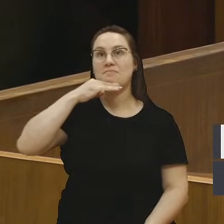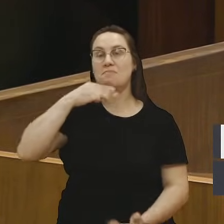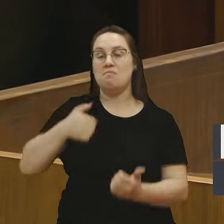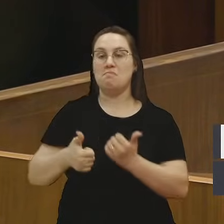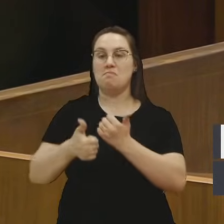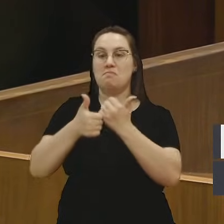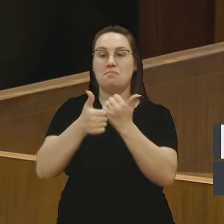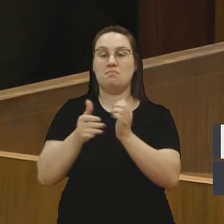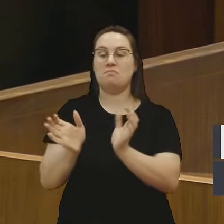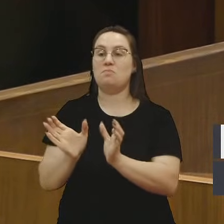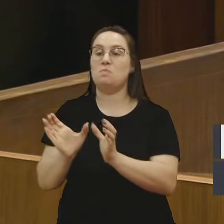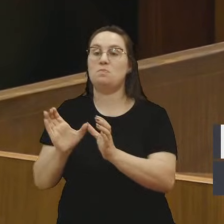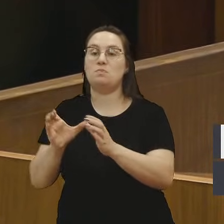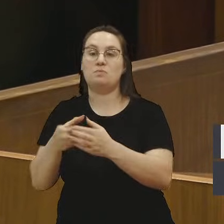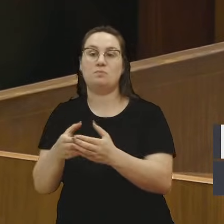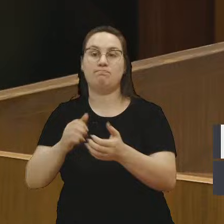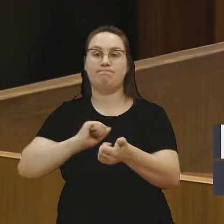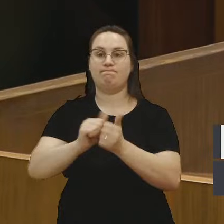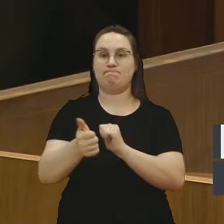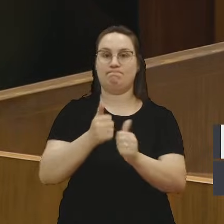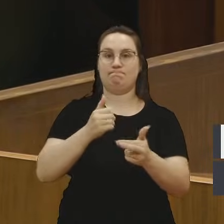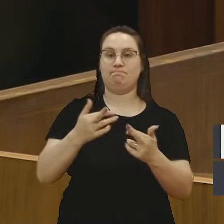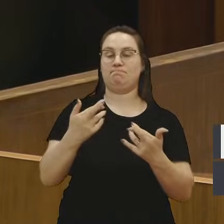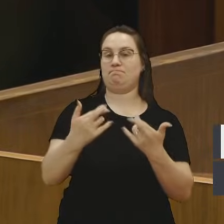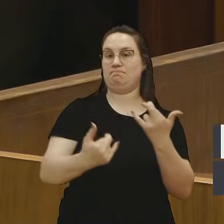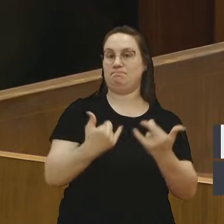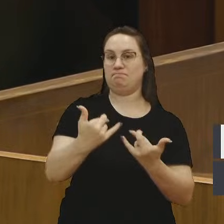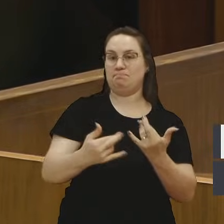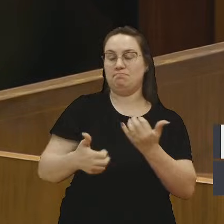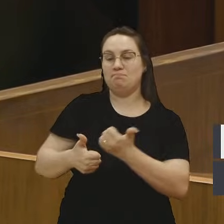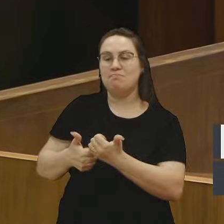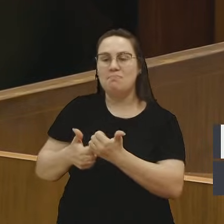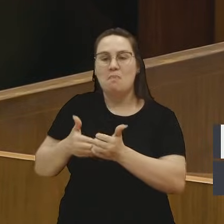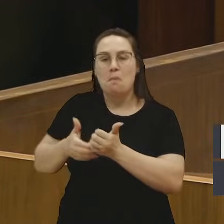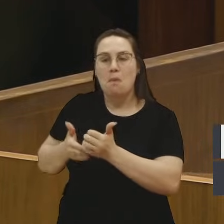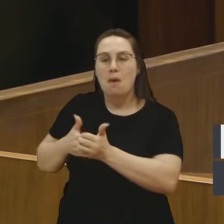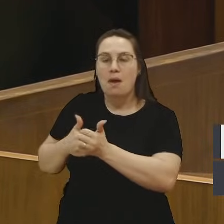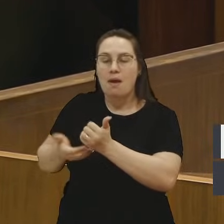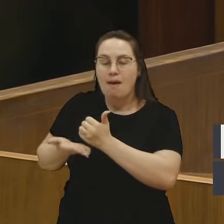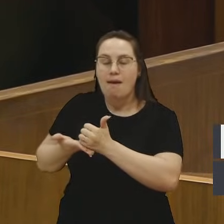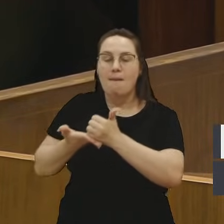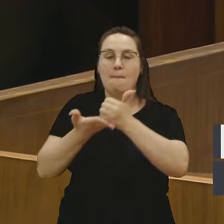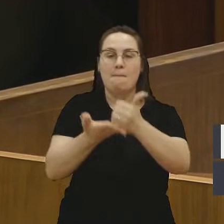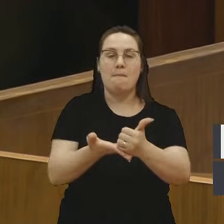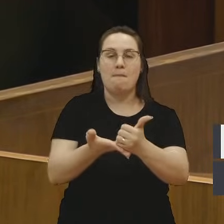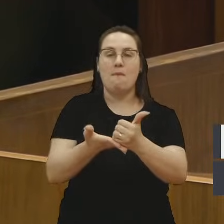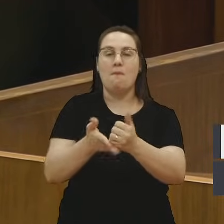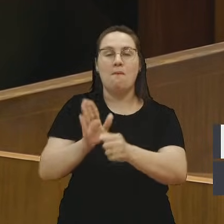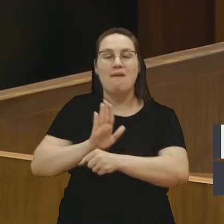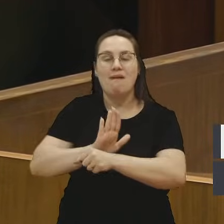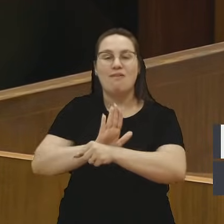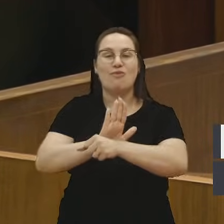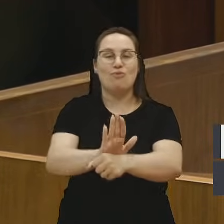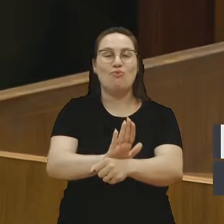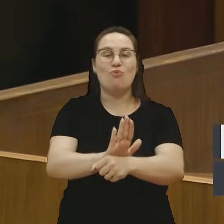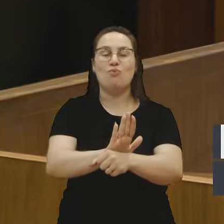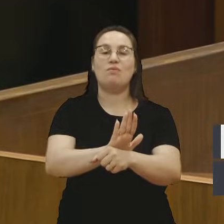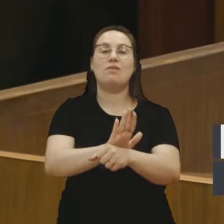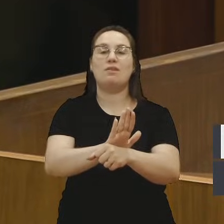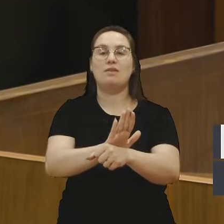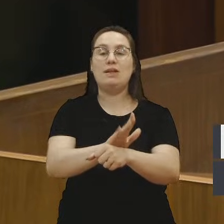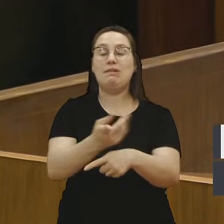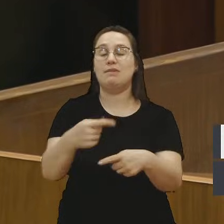Cultura, Esporte e Lazer da Câmara, comissão que nos apoia e sempre nos recebe, ouve e nos auxilia e também